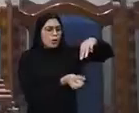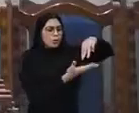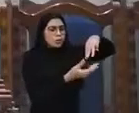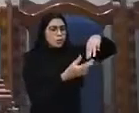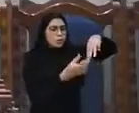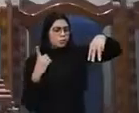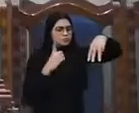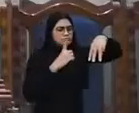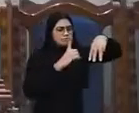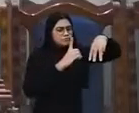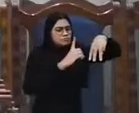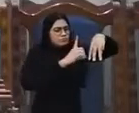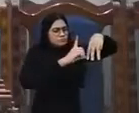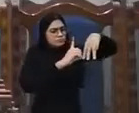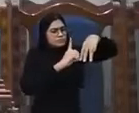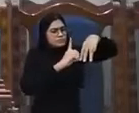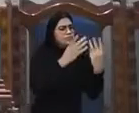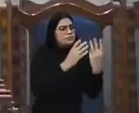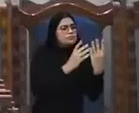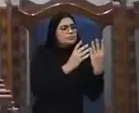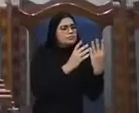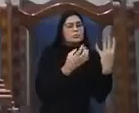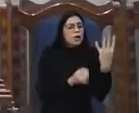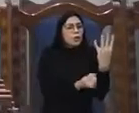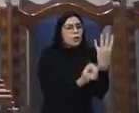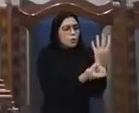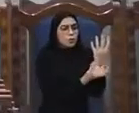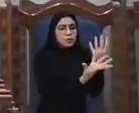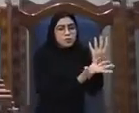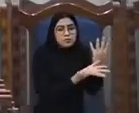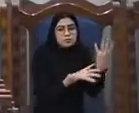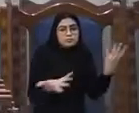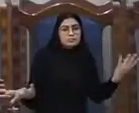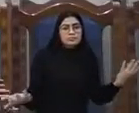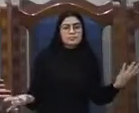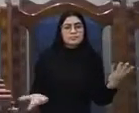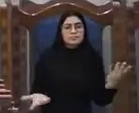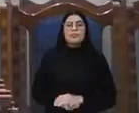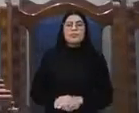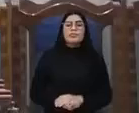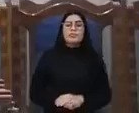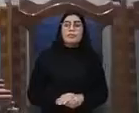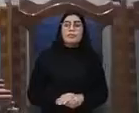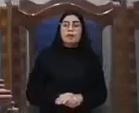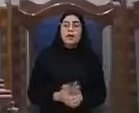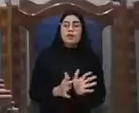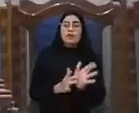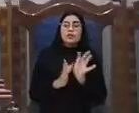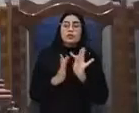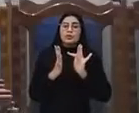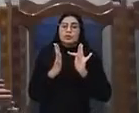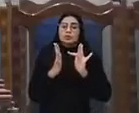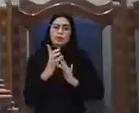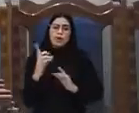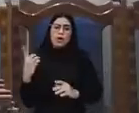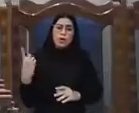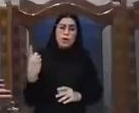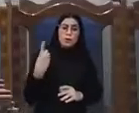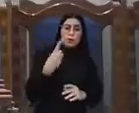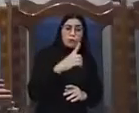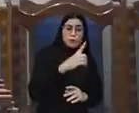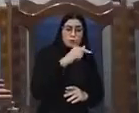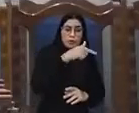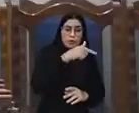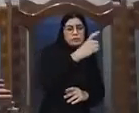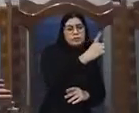lá, passeou no meio do fogo. Aleluia. Ele entrou lá na cova, onde estava Daniel. Deu ordem para os